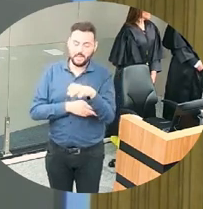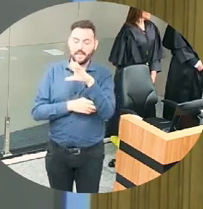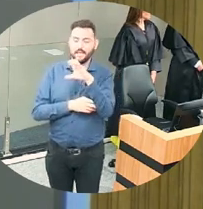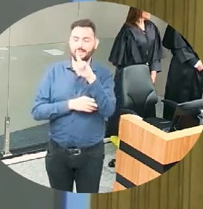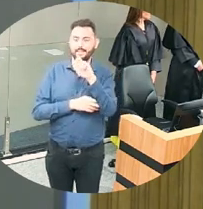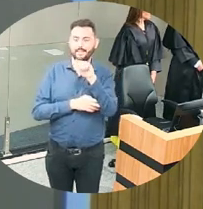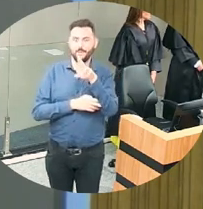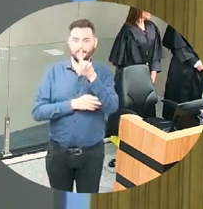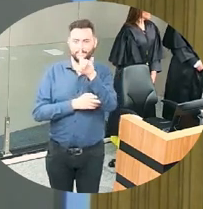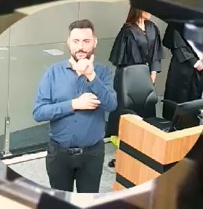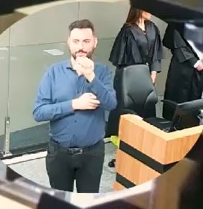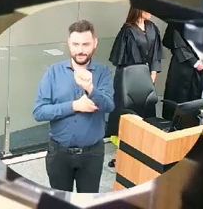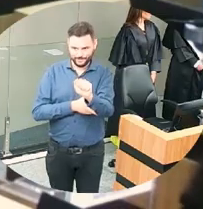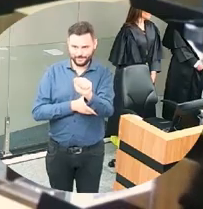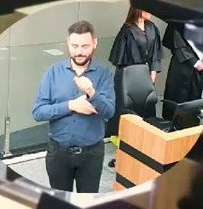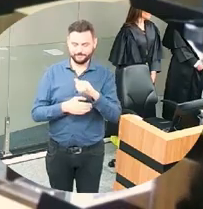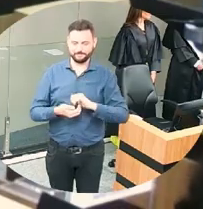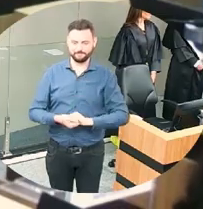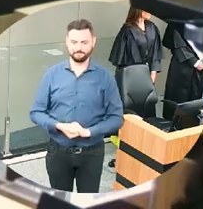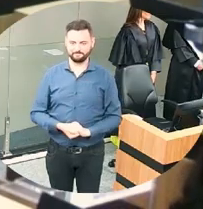da Silva Prudêncio